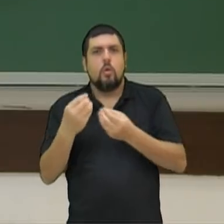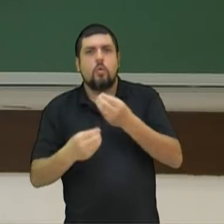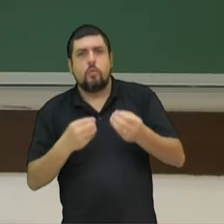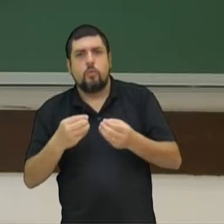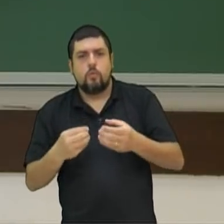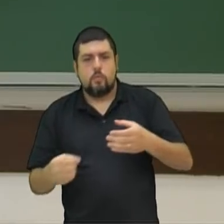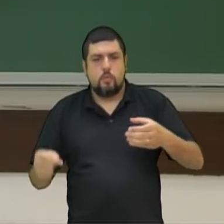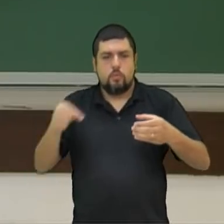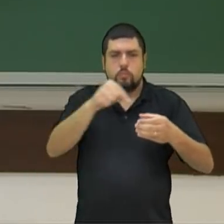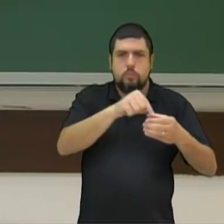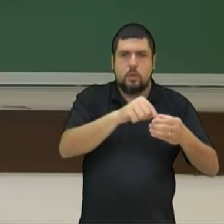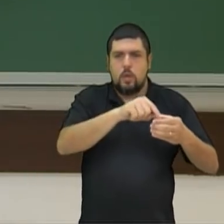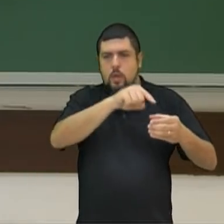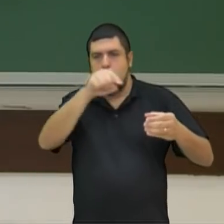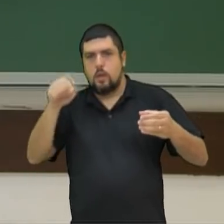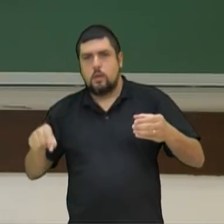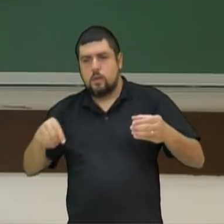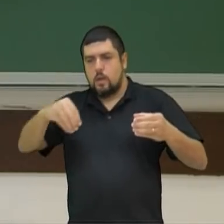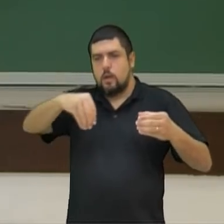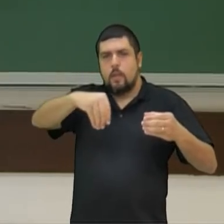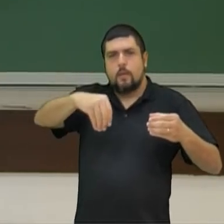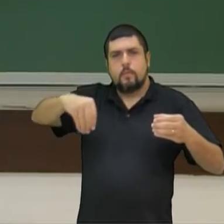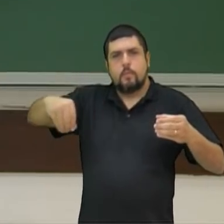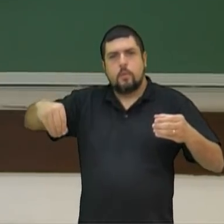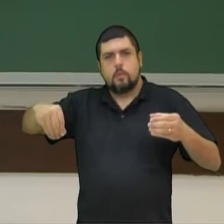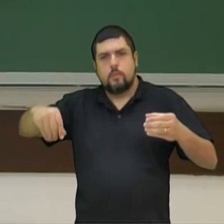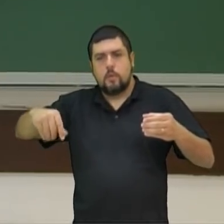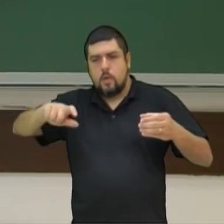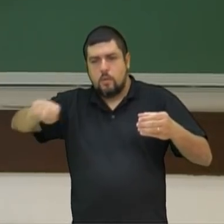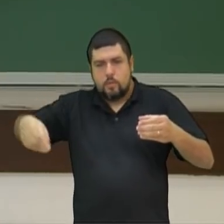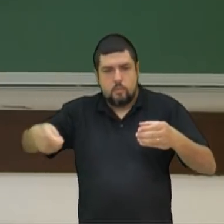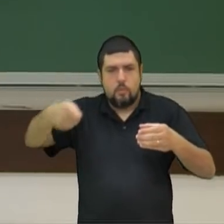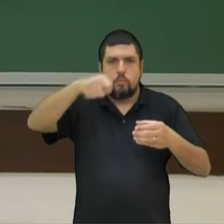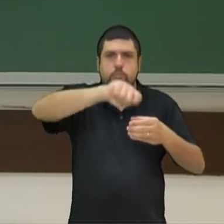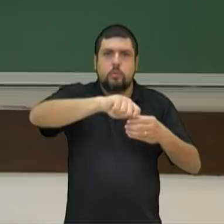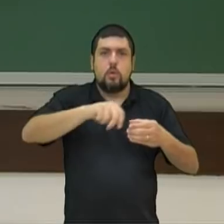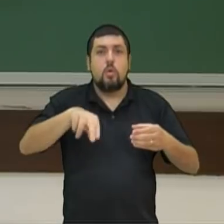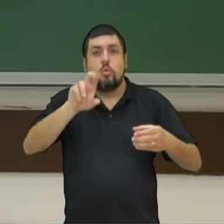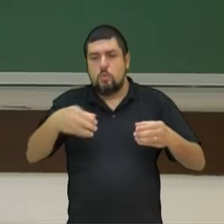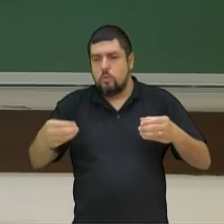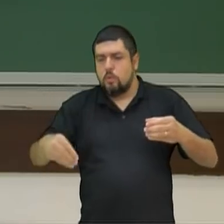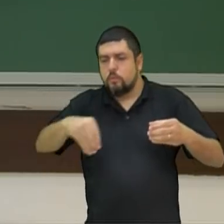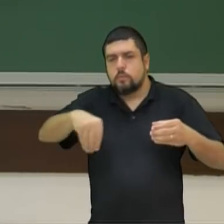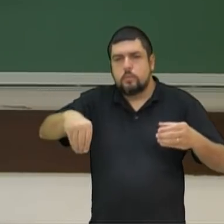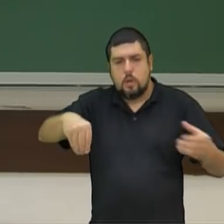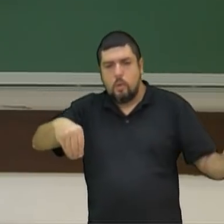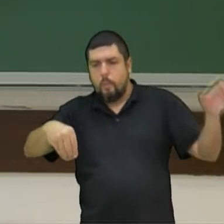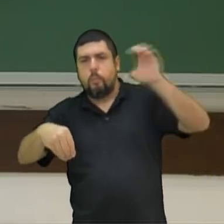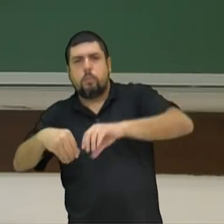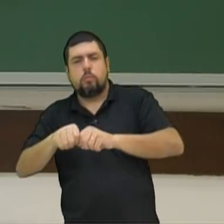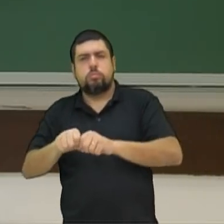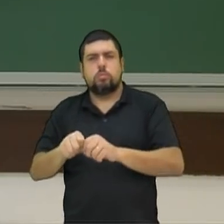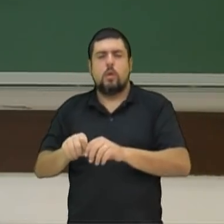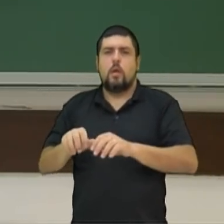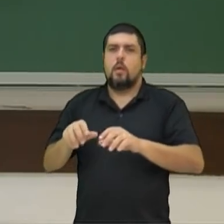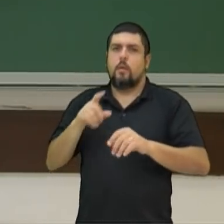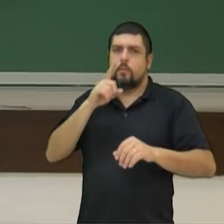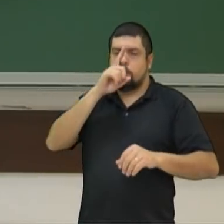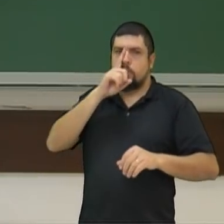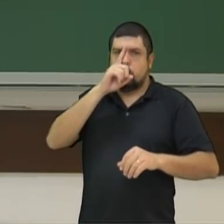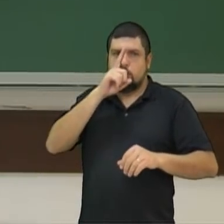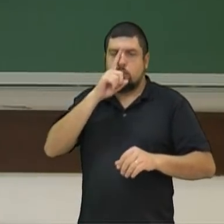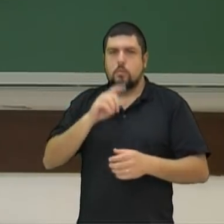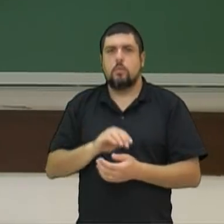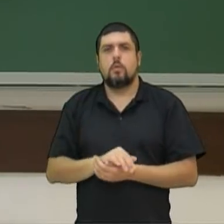no solvente. A água é o solvente. Eu nunca coloco o solvente no soluto, senão vou ter problemas. Combinado? Regras de laboratório